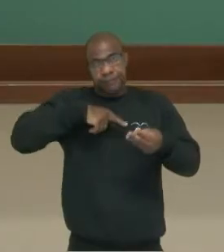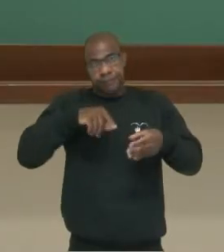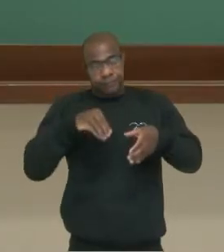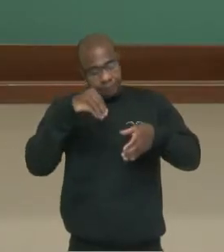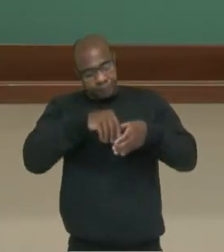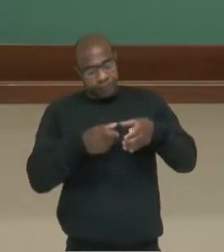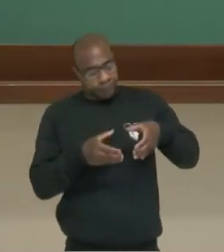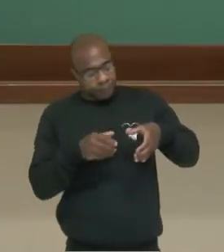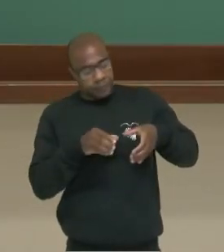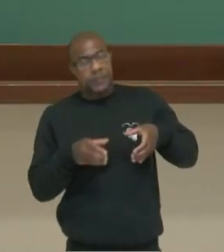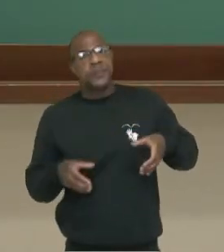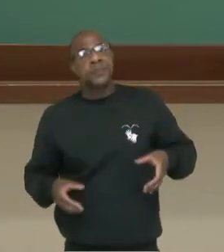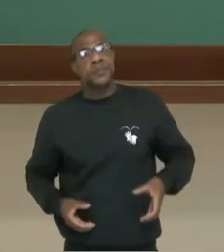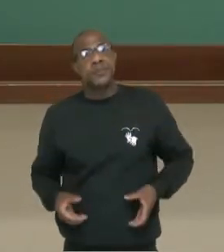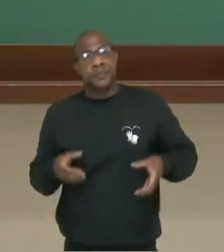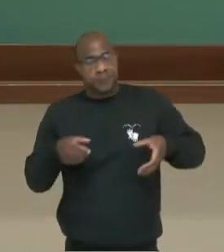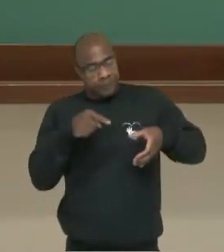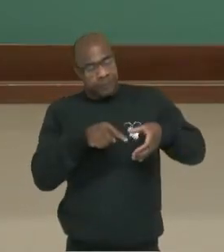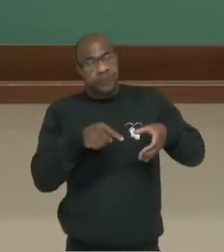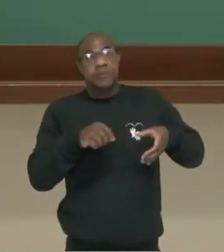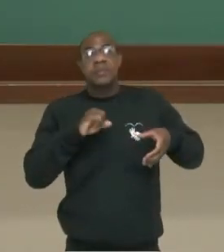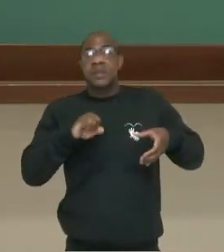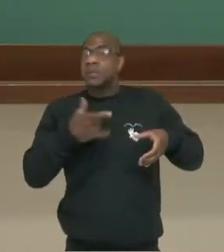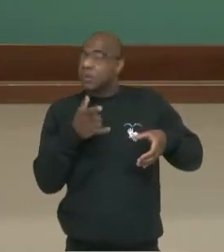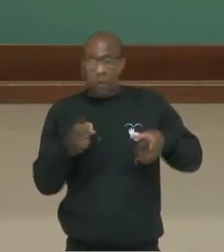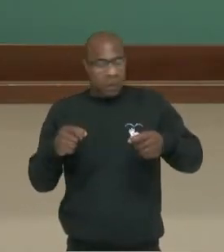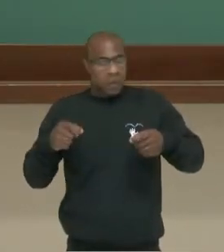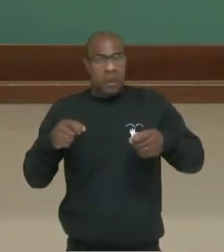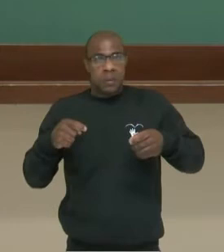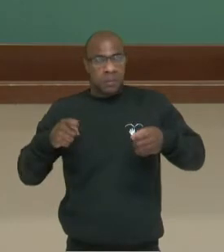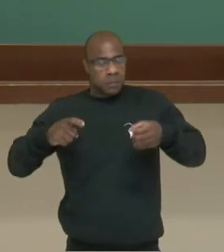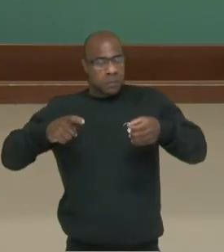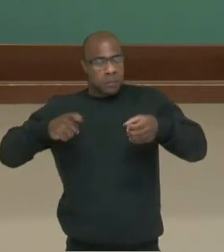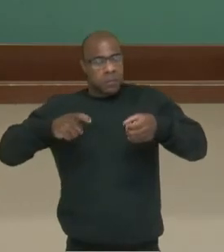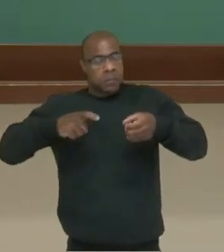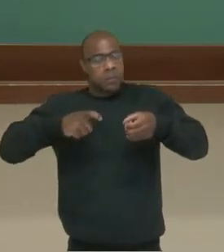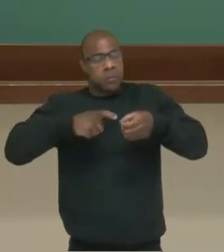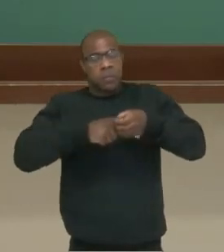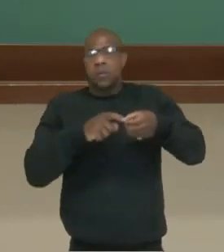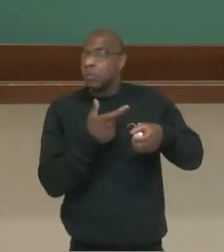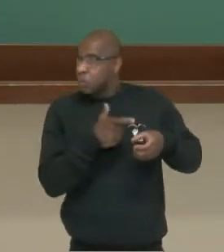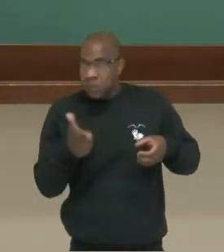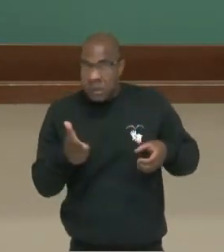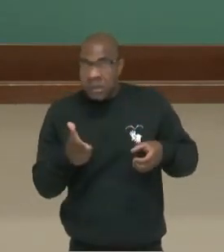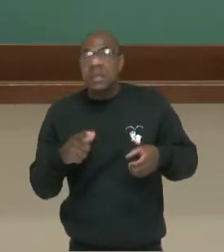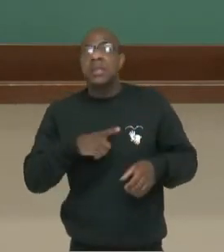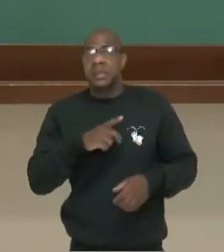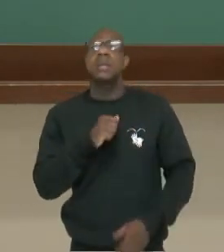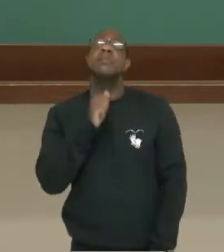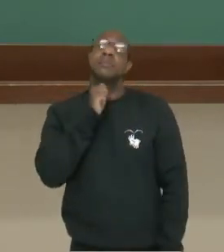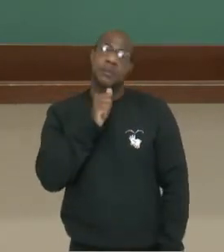endométrio. Caso não haja fecundação, ocorre a menstruação.